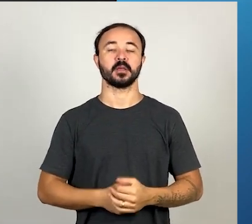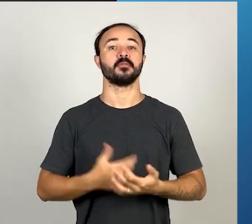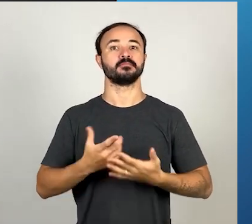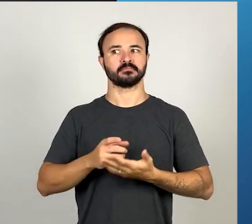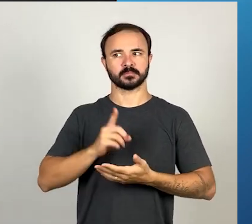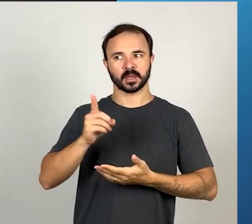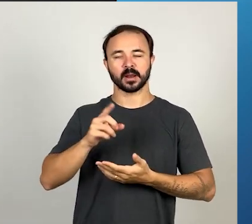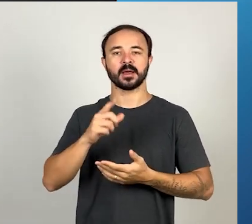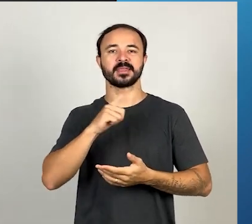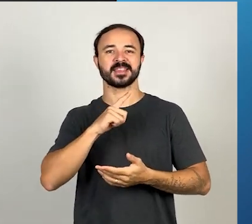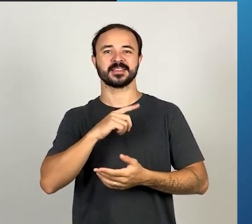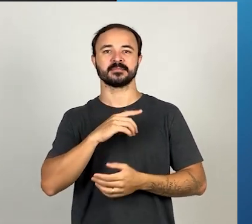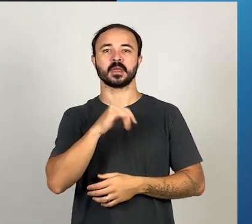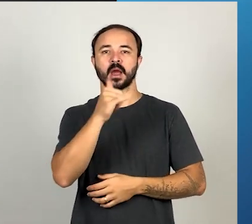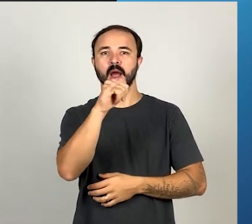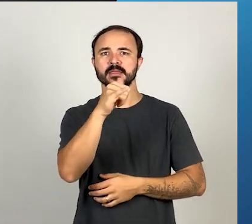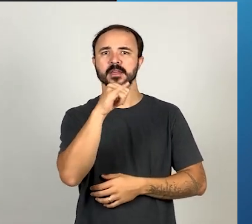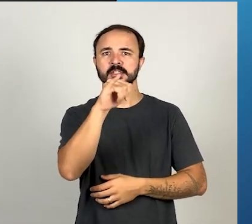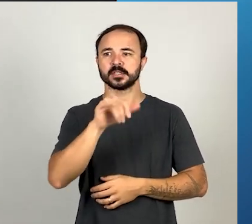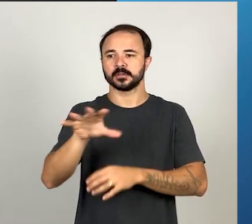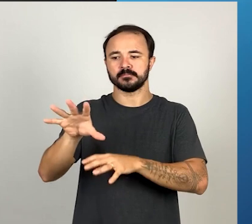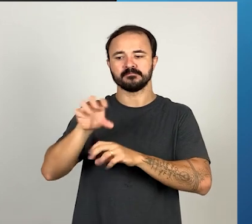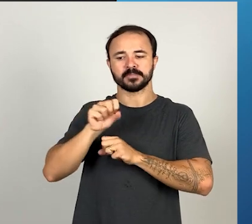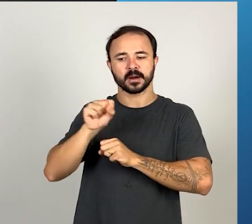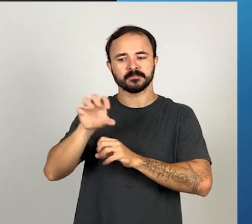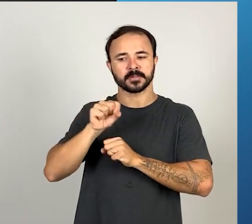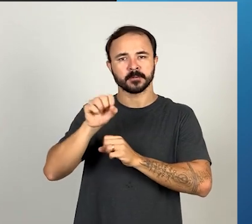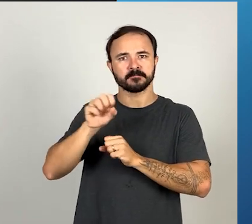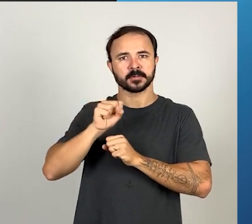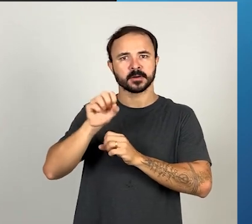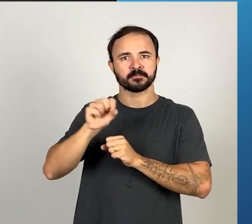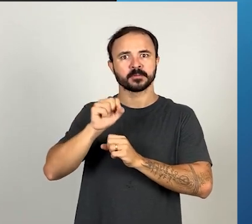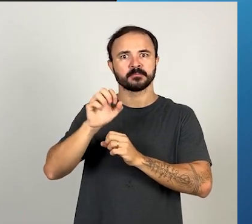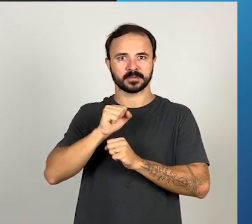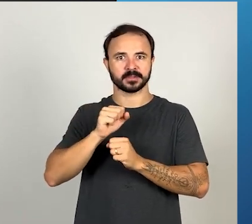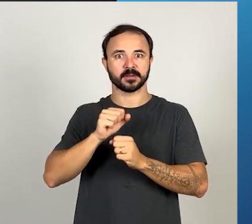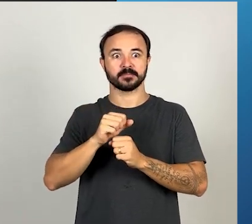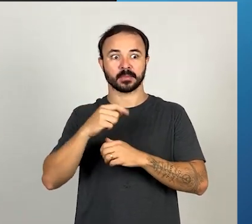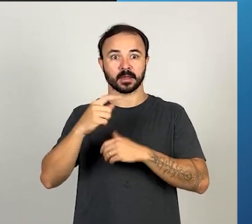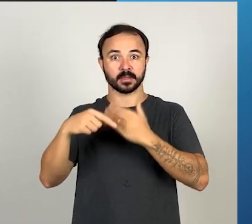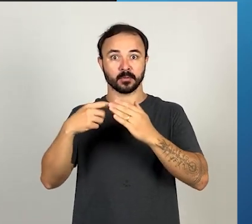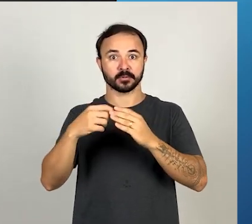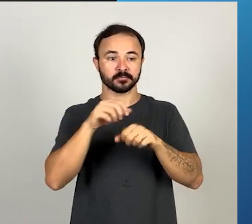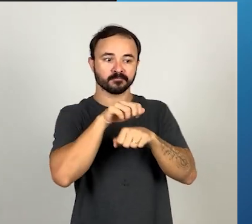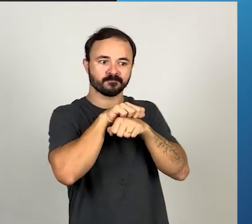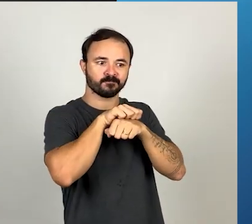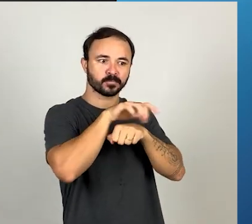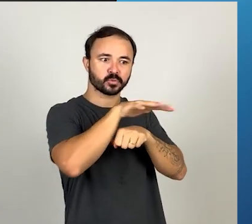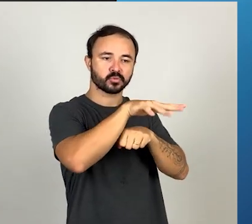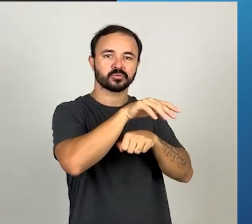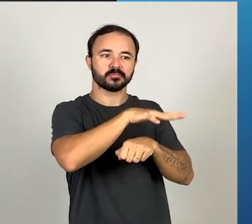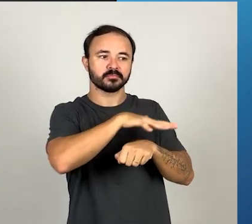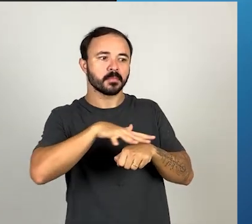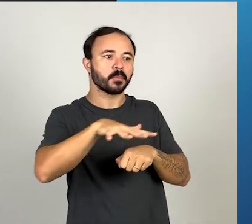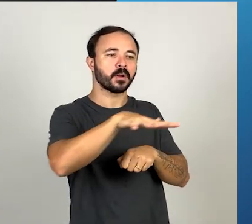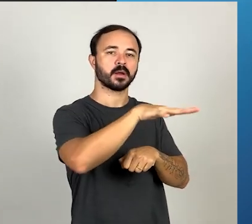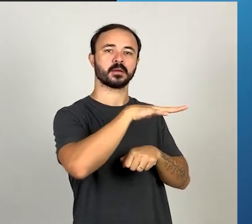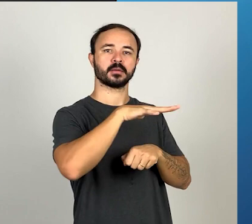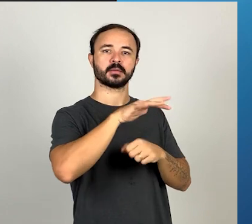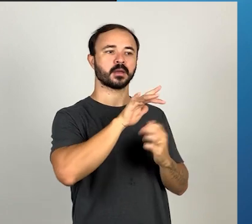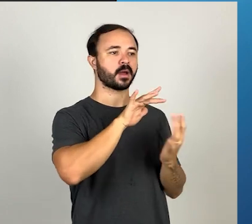ela recebe a carga elétrica do Arduino e transmite para determinados pontos. Isso amplia a